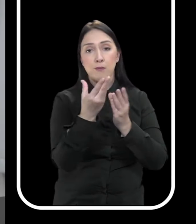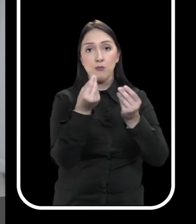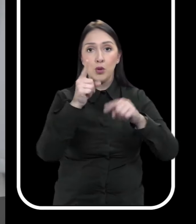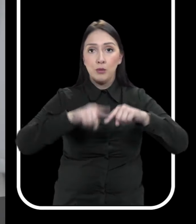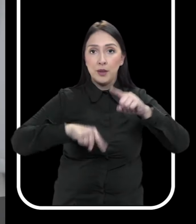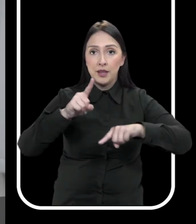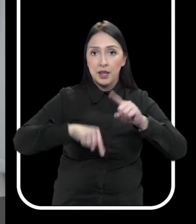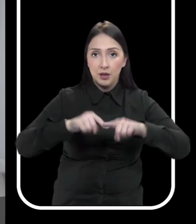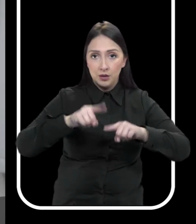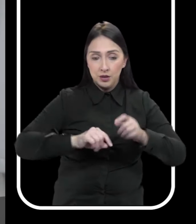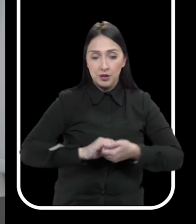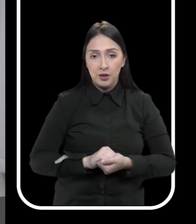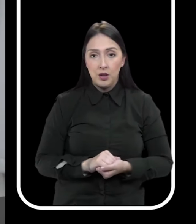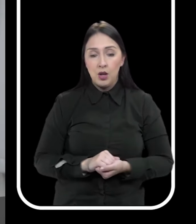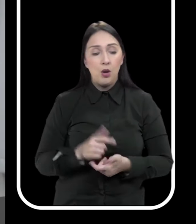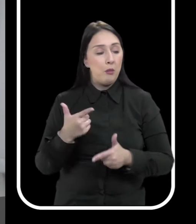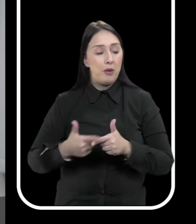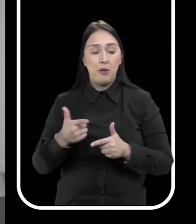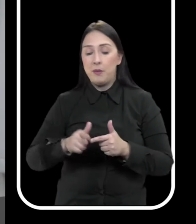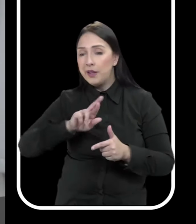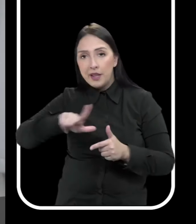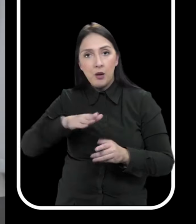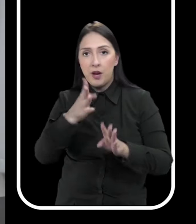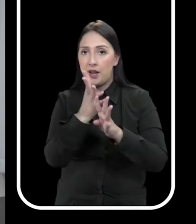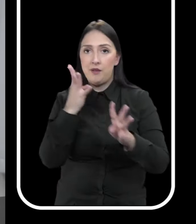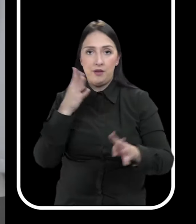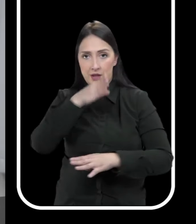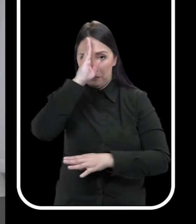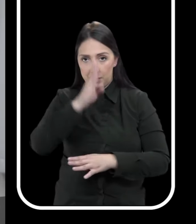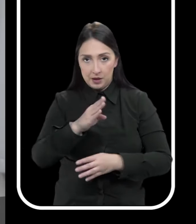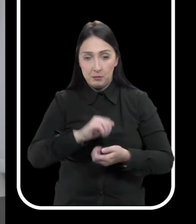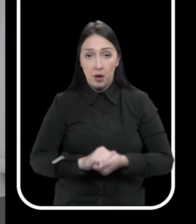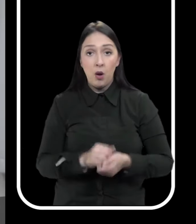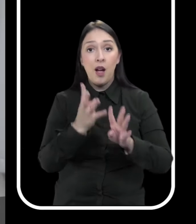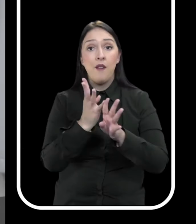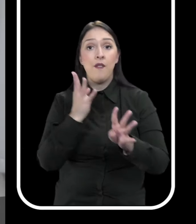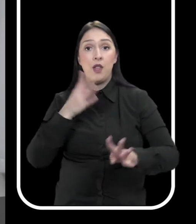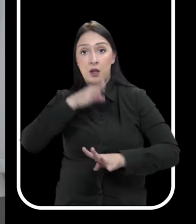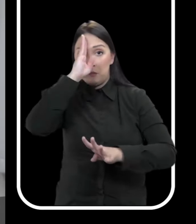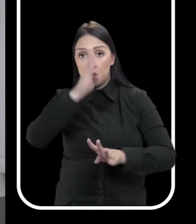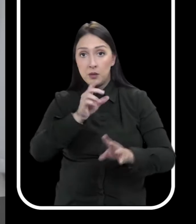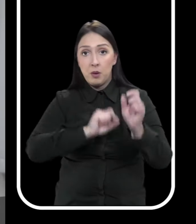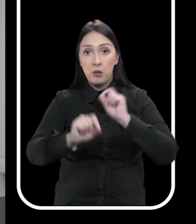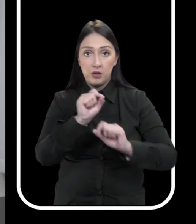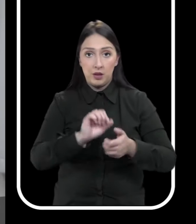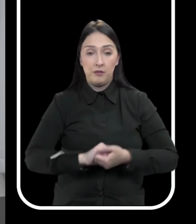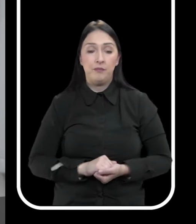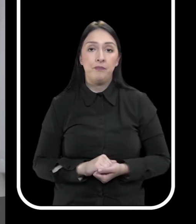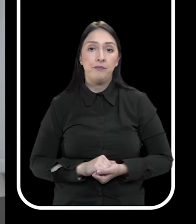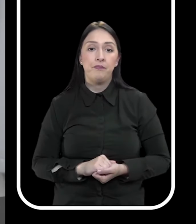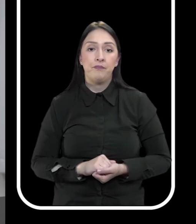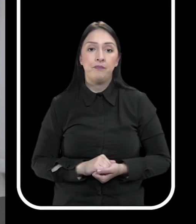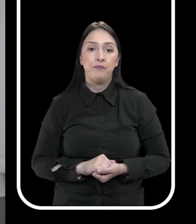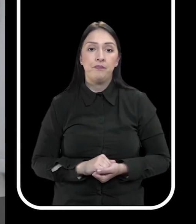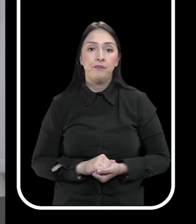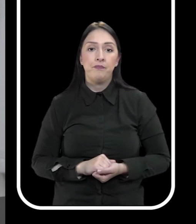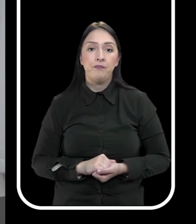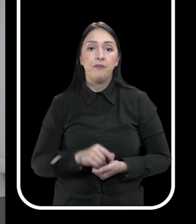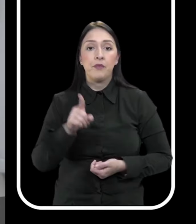material. Tá? Então o gargalo não está na fila principal. A fila principal, ela